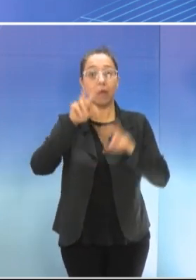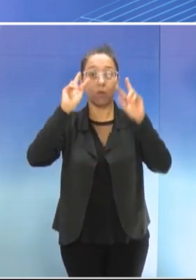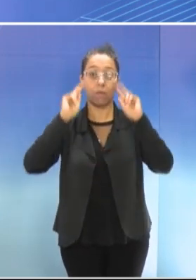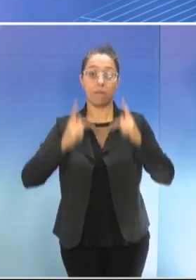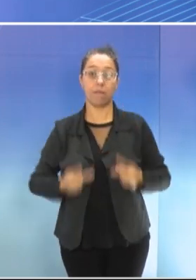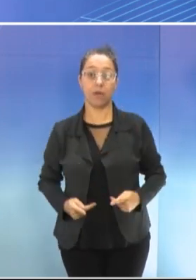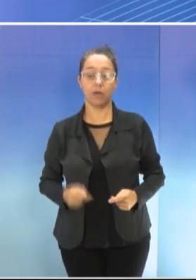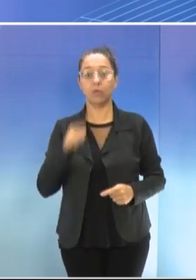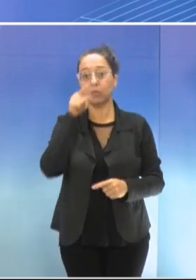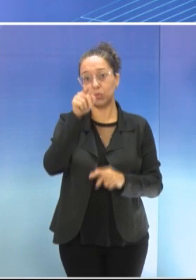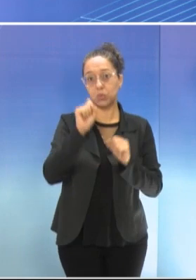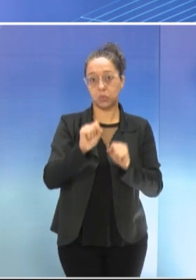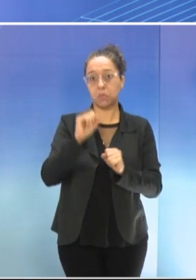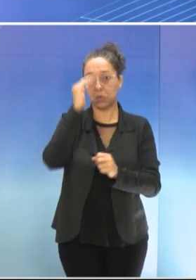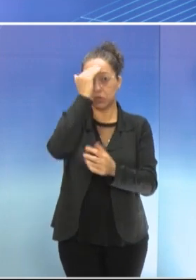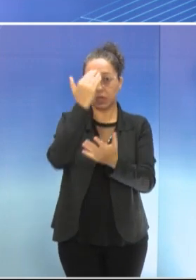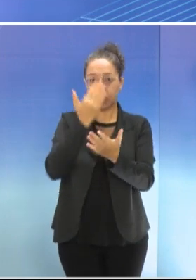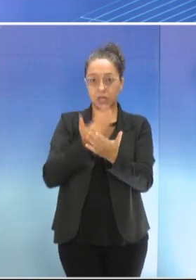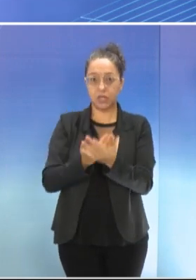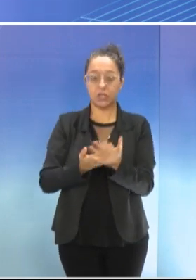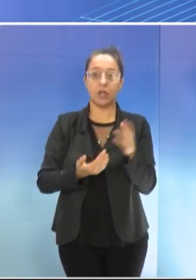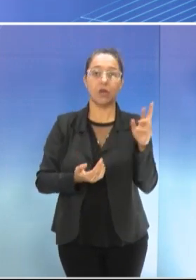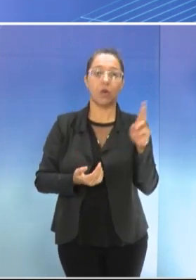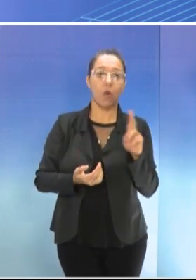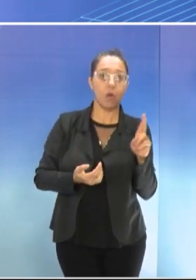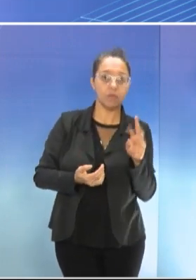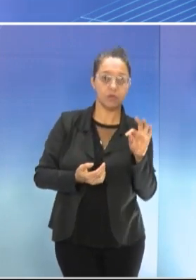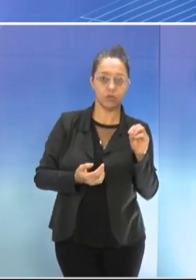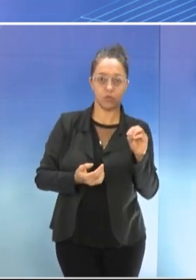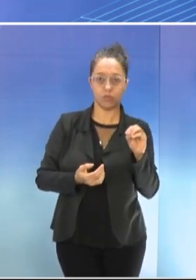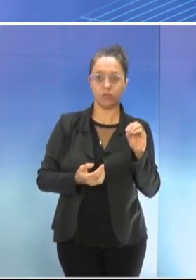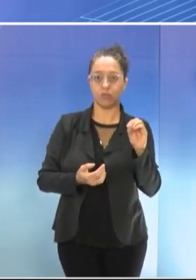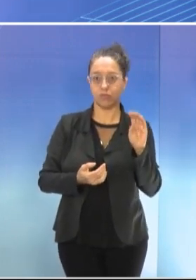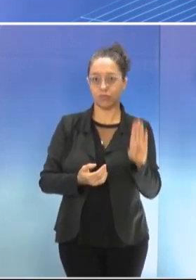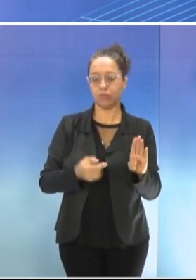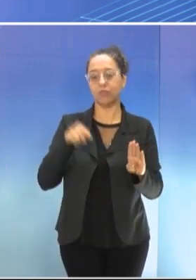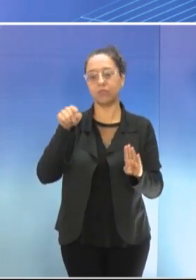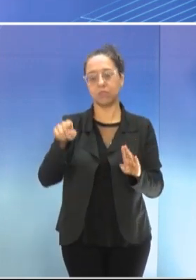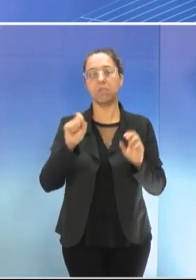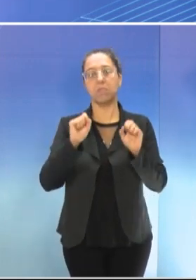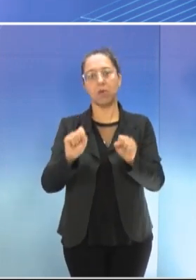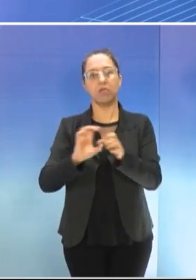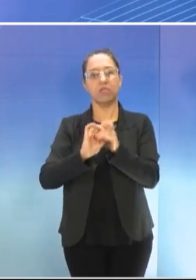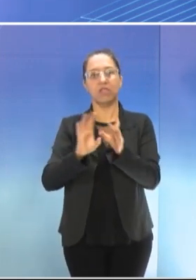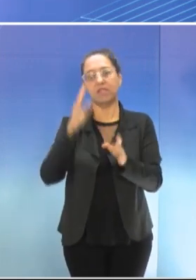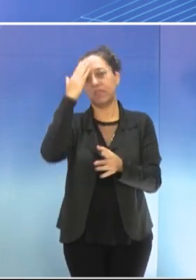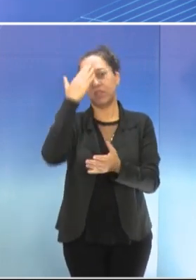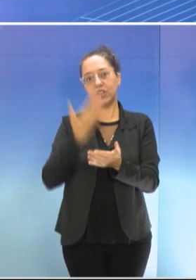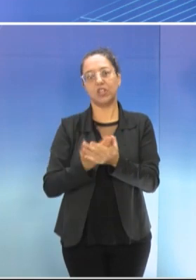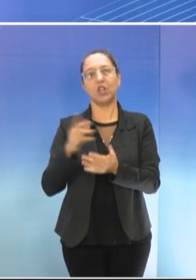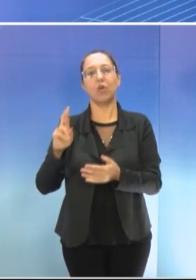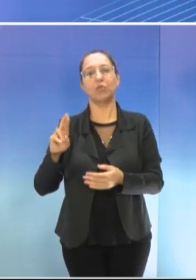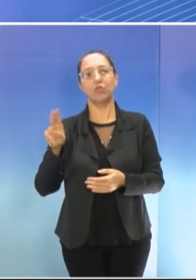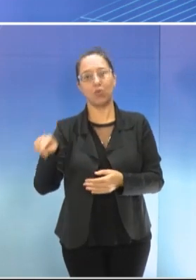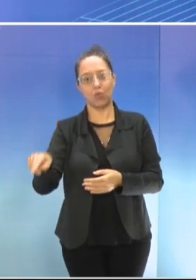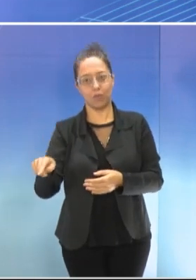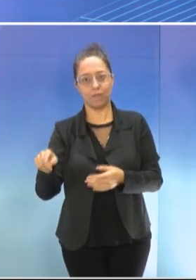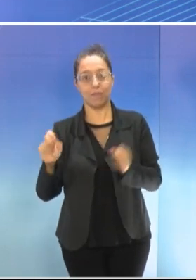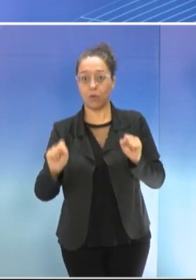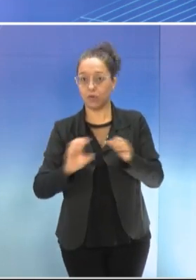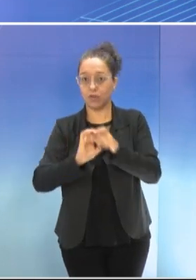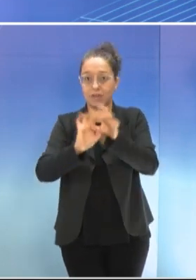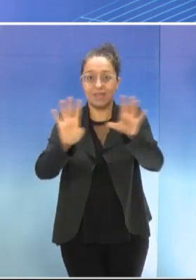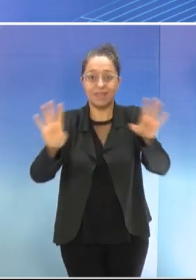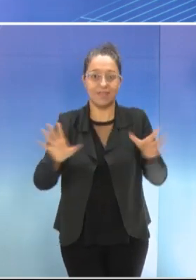então você pode acreditar tanto no Hobbes ou acreditar no Rousseau, que fala que o ser humano é bom por